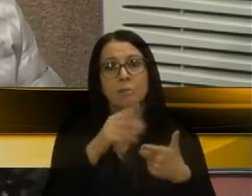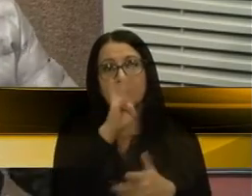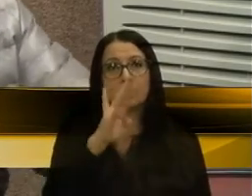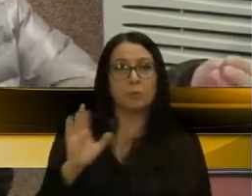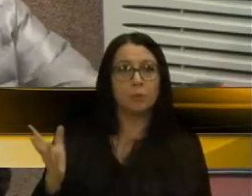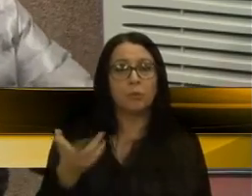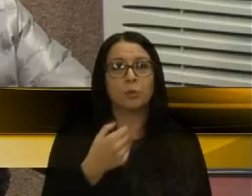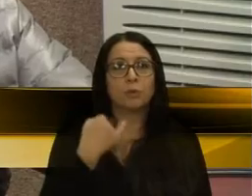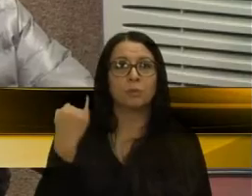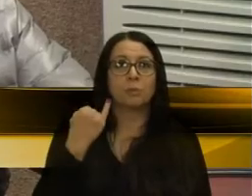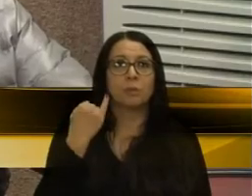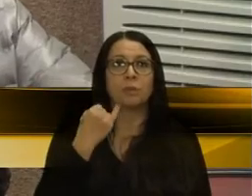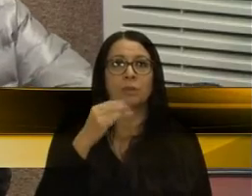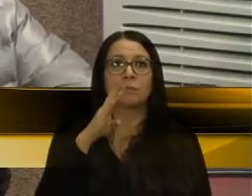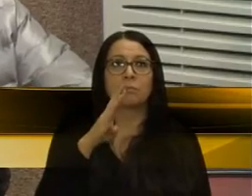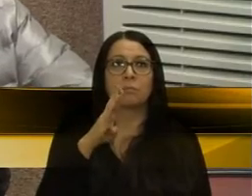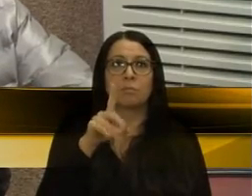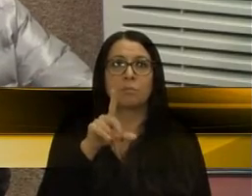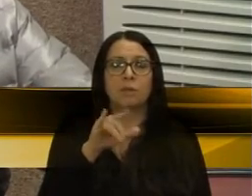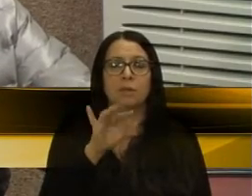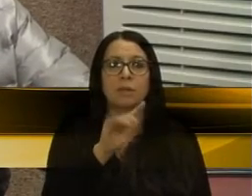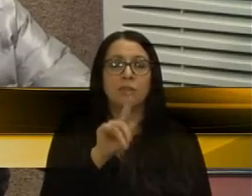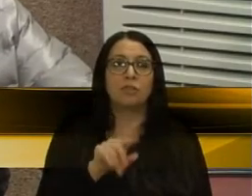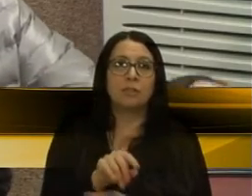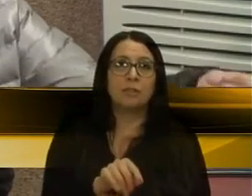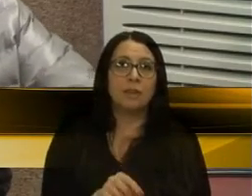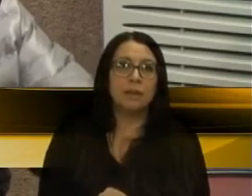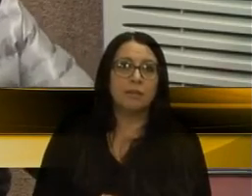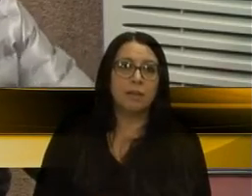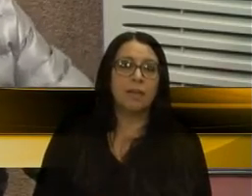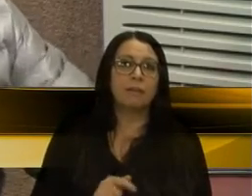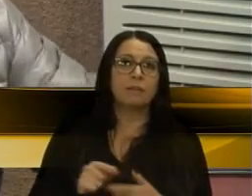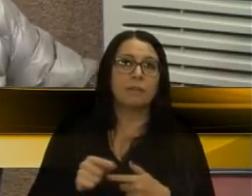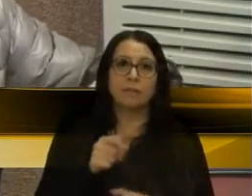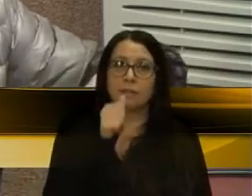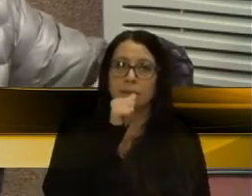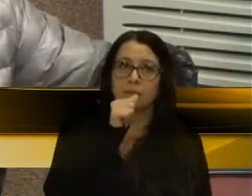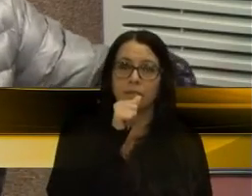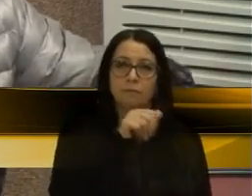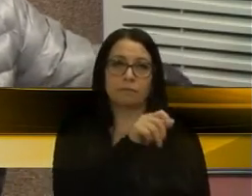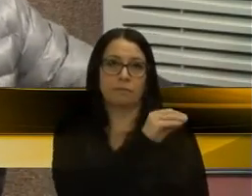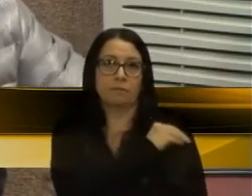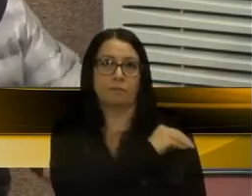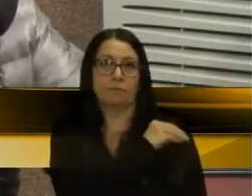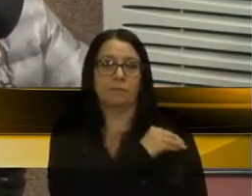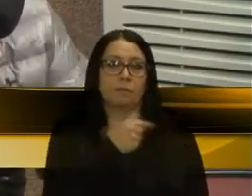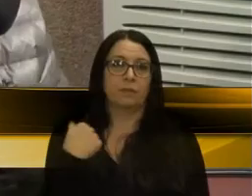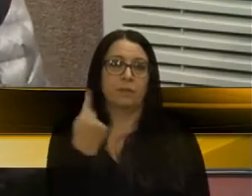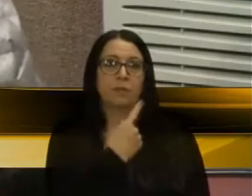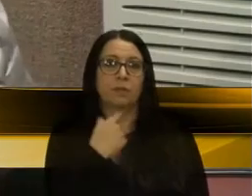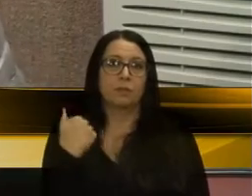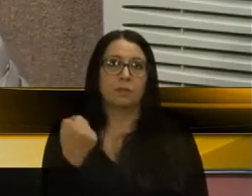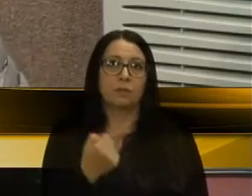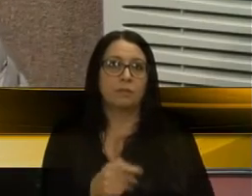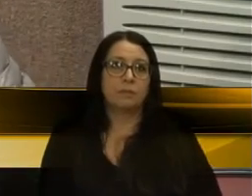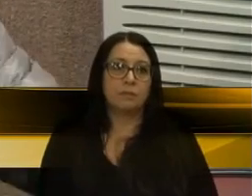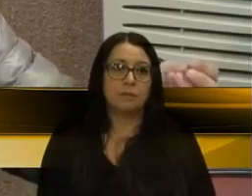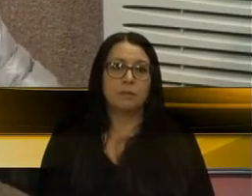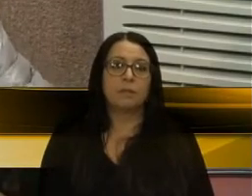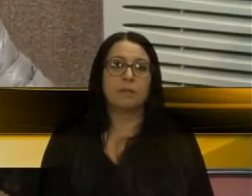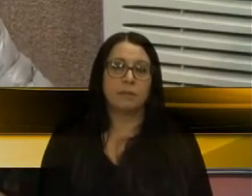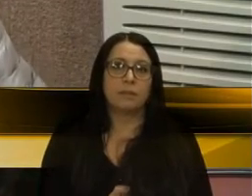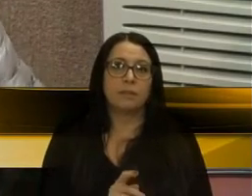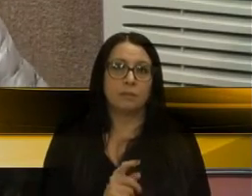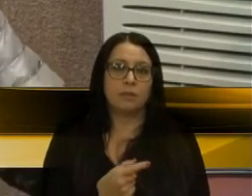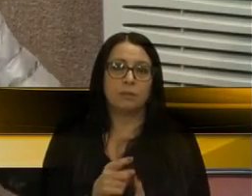inteiro a importância das blitz, né, com relação ao alcoolismo na direção, em cima de tudo aquilo. E com